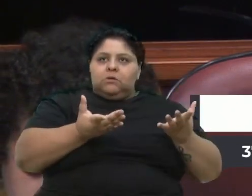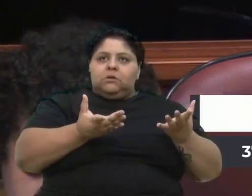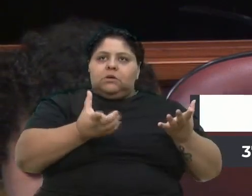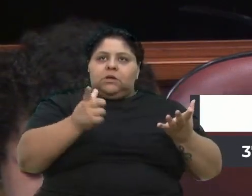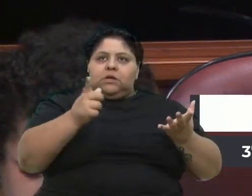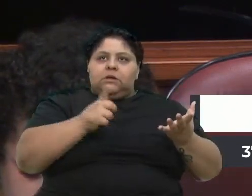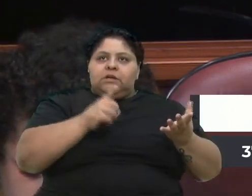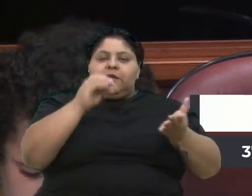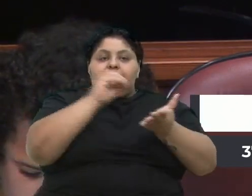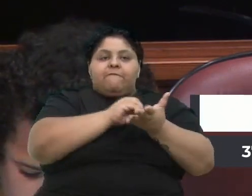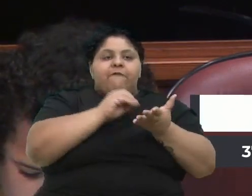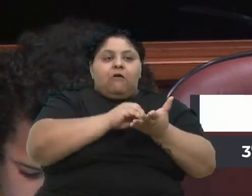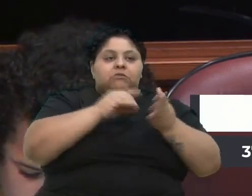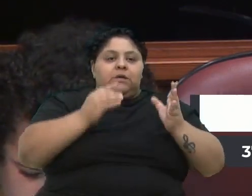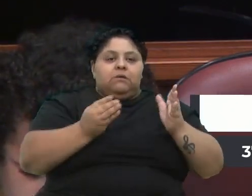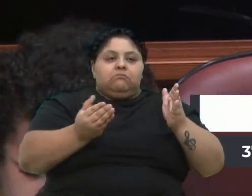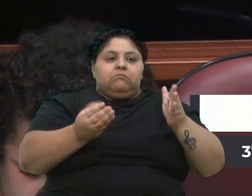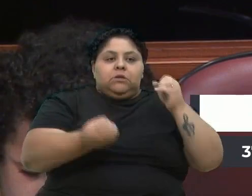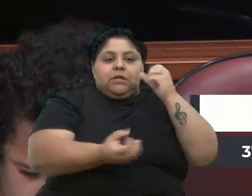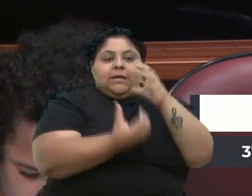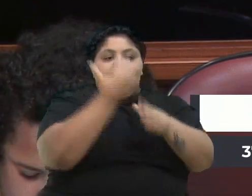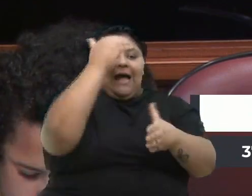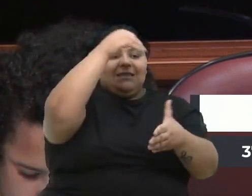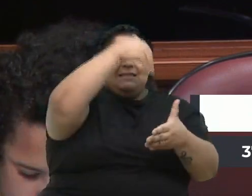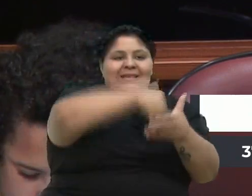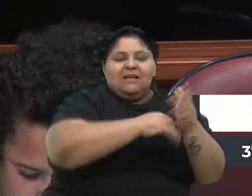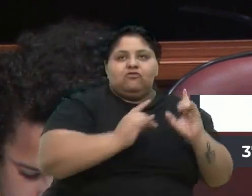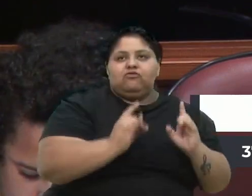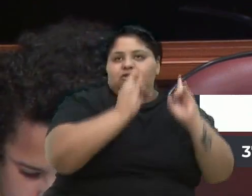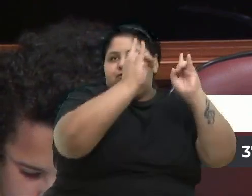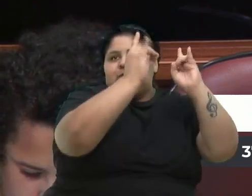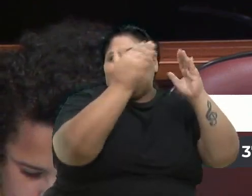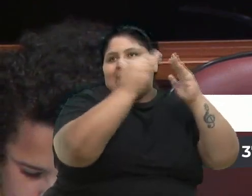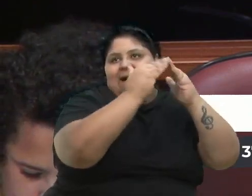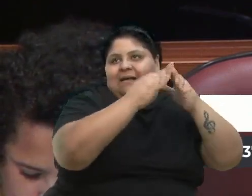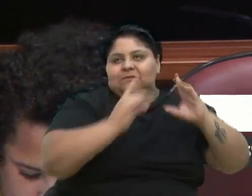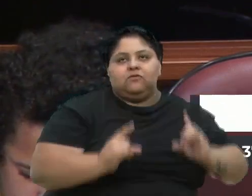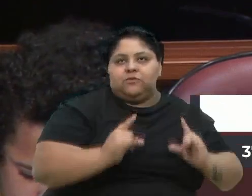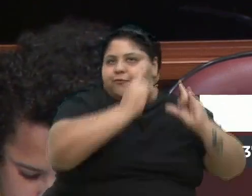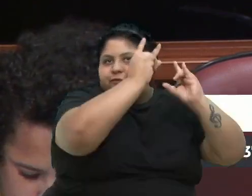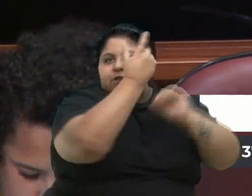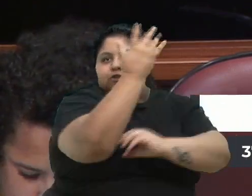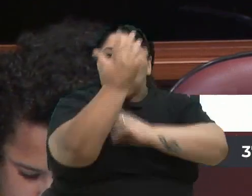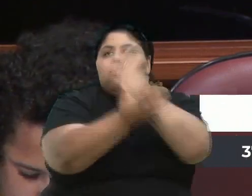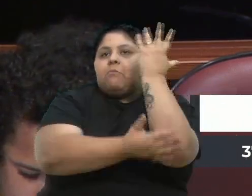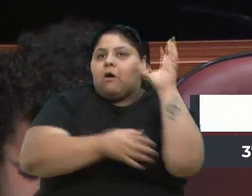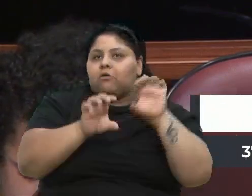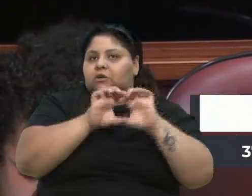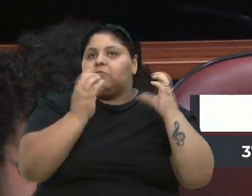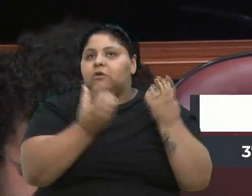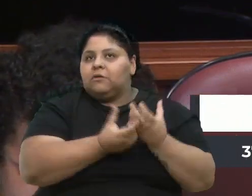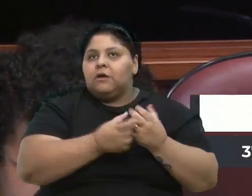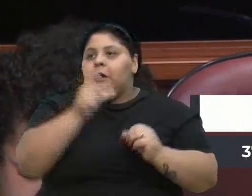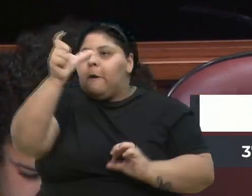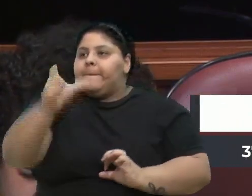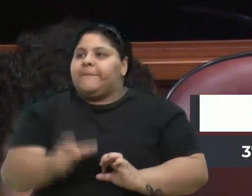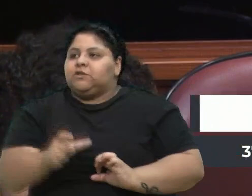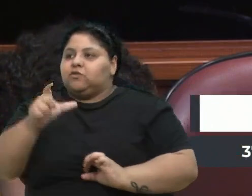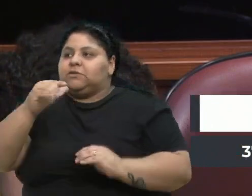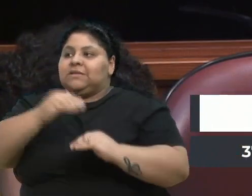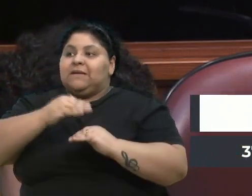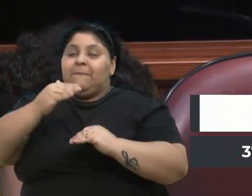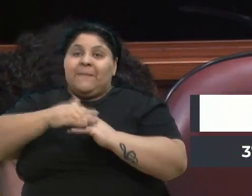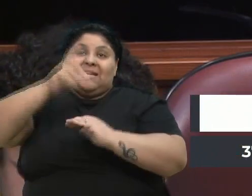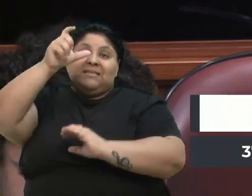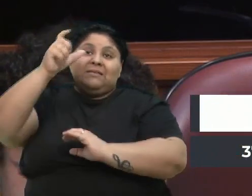que quer ter. E se o poder público puder apoiar isso, claro, com o foco nos que menos têm e nos que mais precisam,